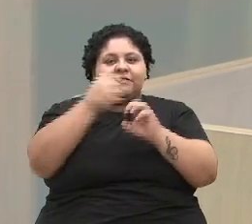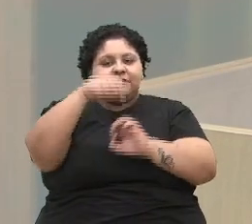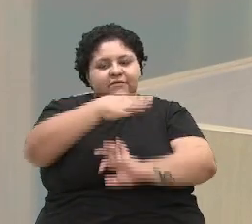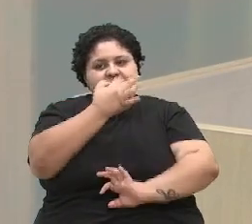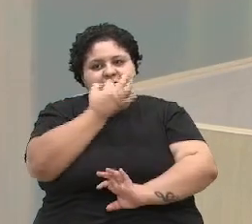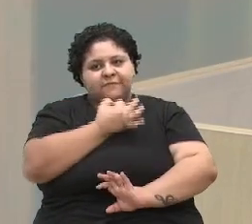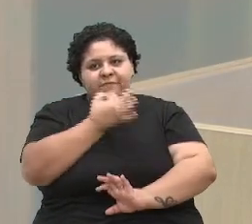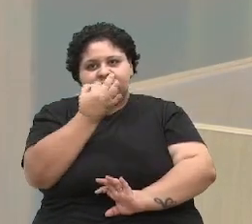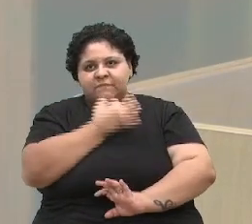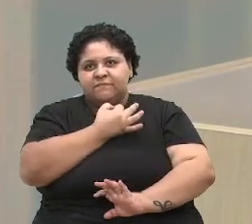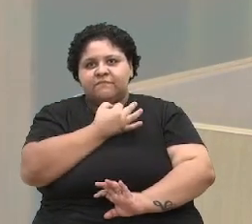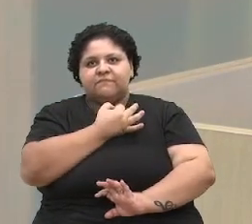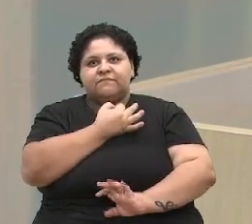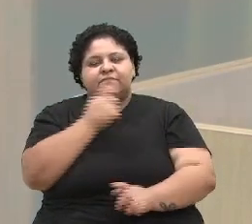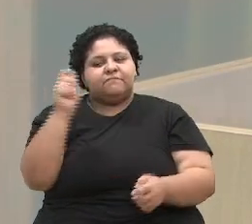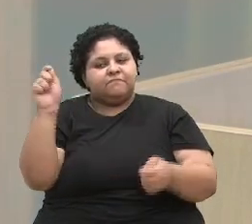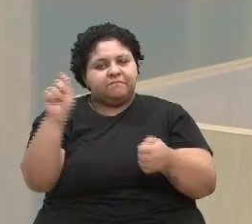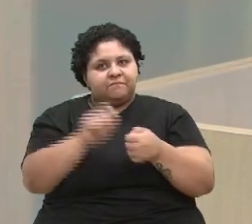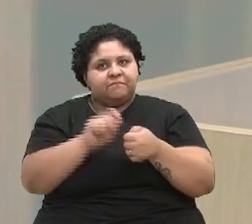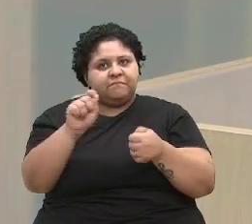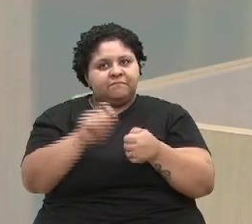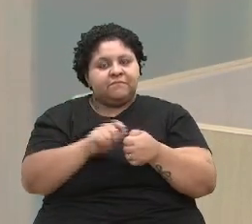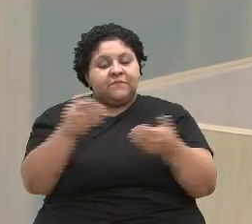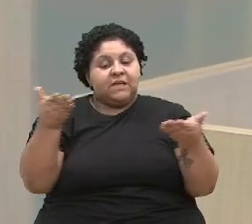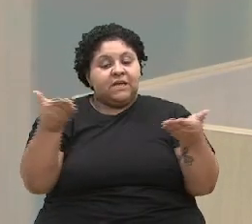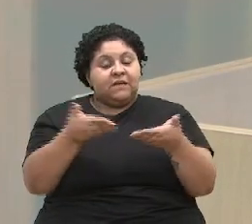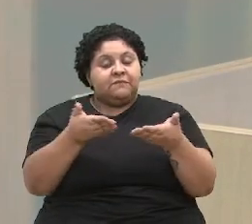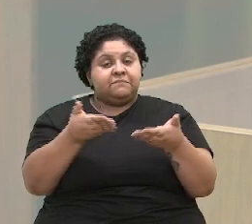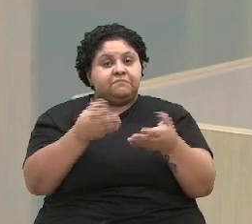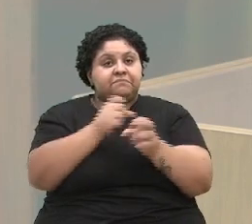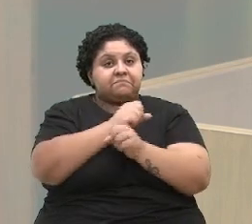do Sul, que está sendo realizado essa edição,